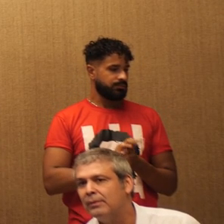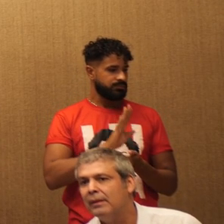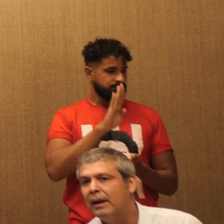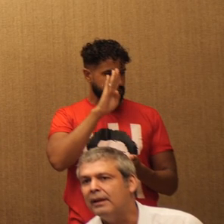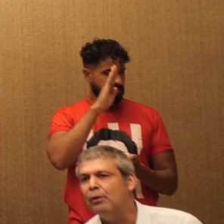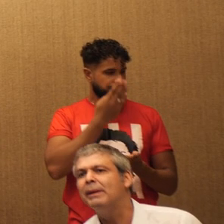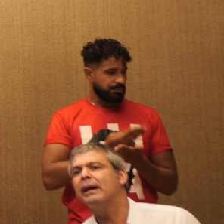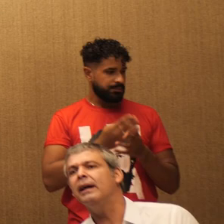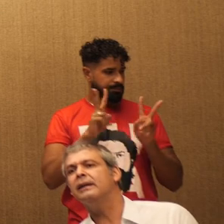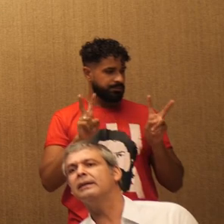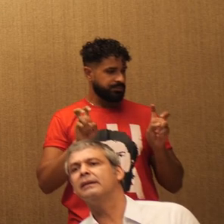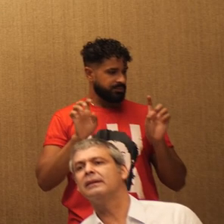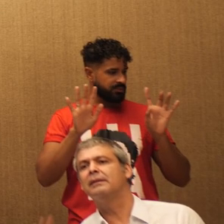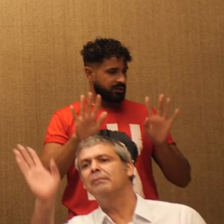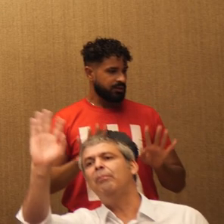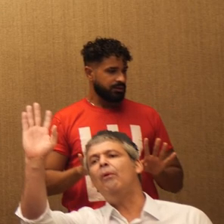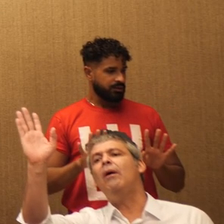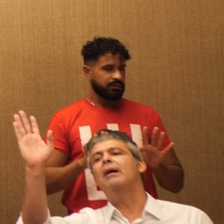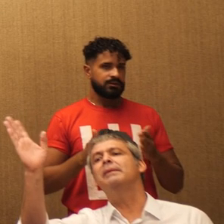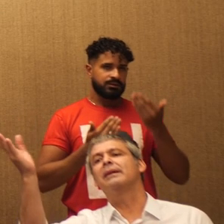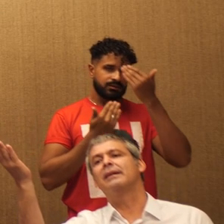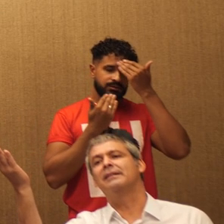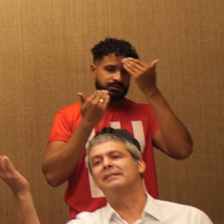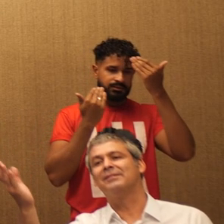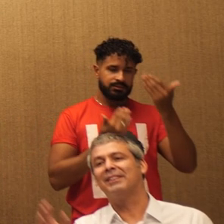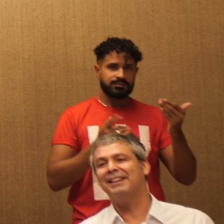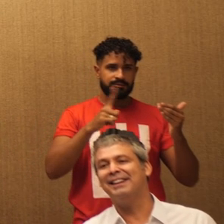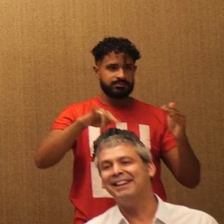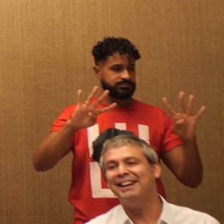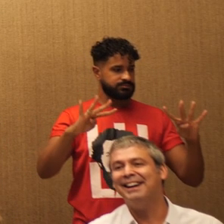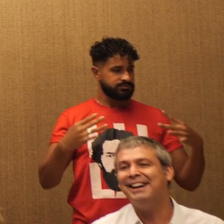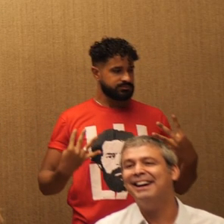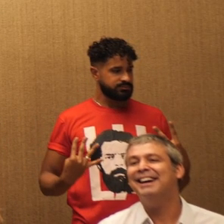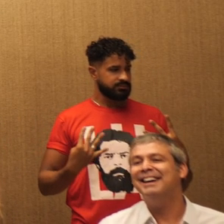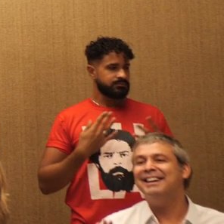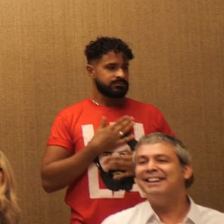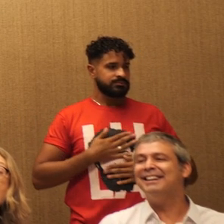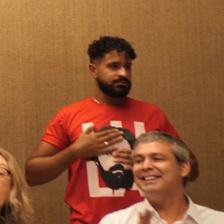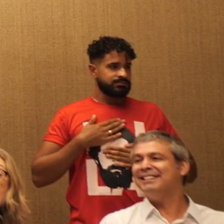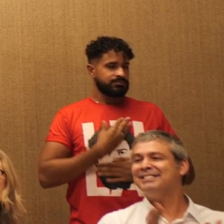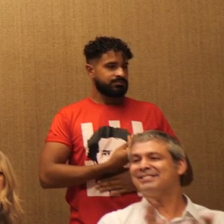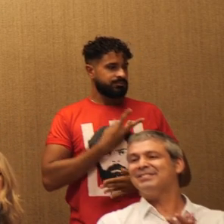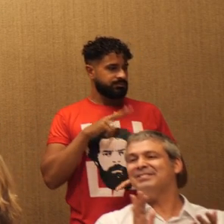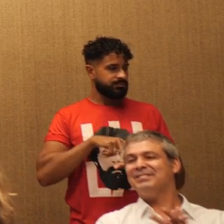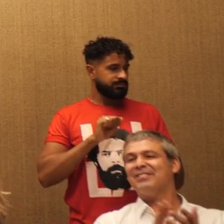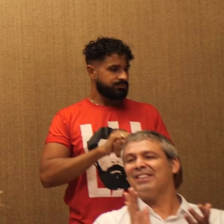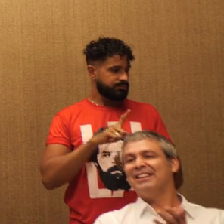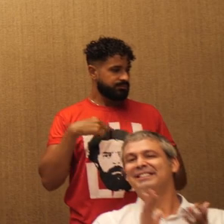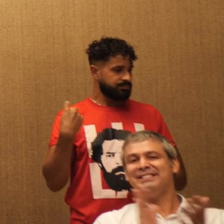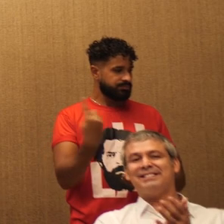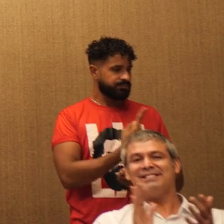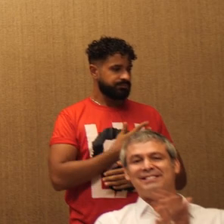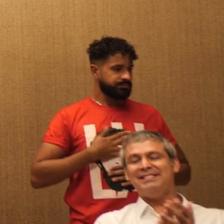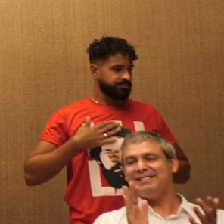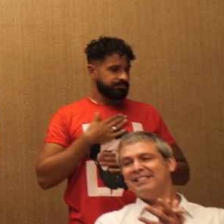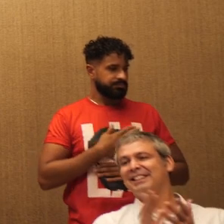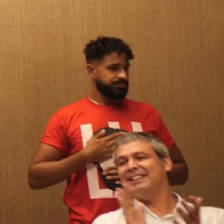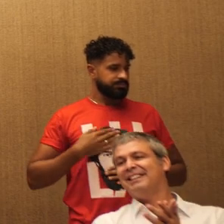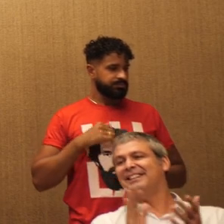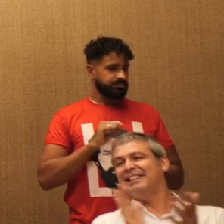Acredito que é isso. Muito obrigado pela atenção. É um prazer estar aqui com vocês.